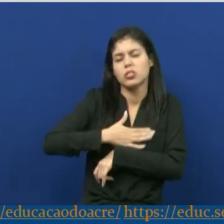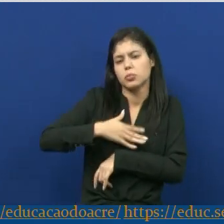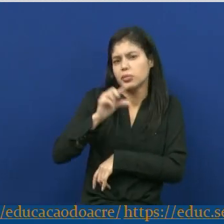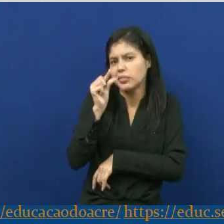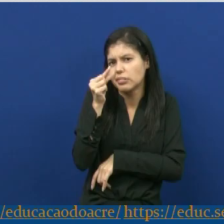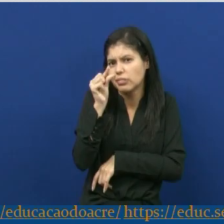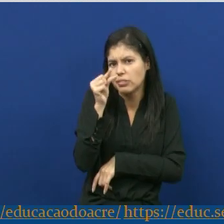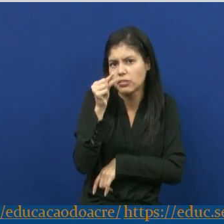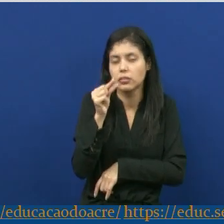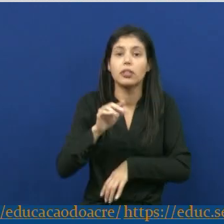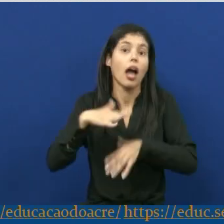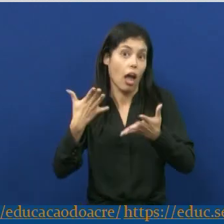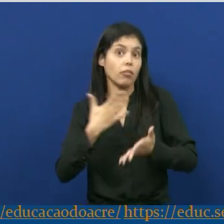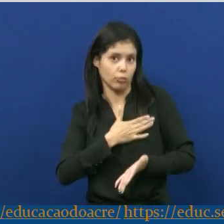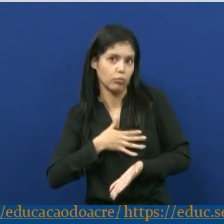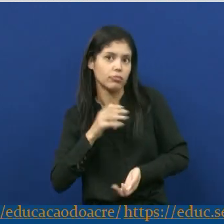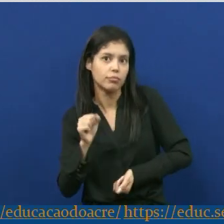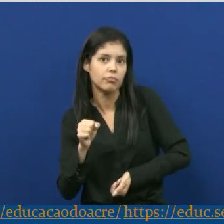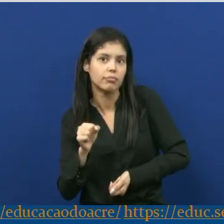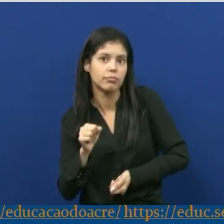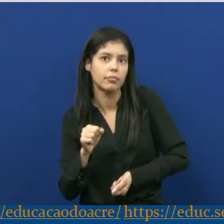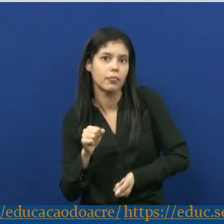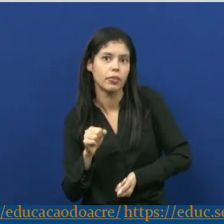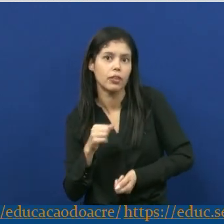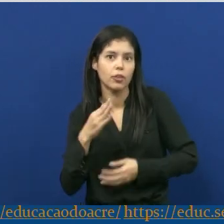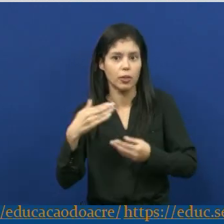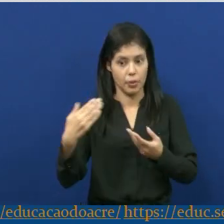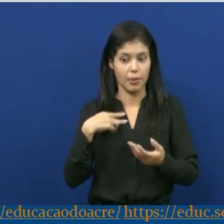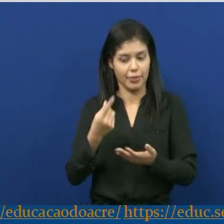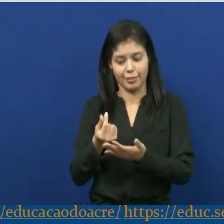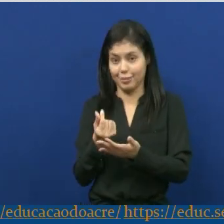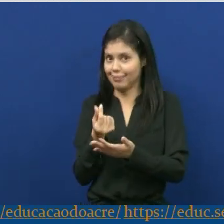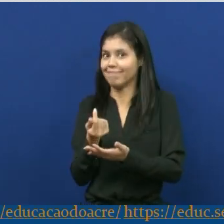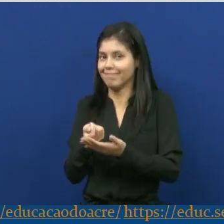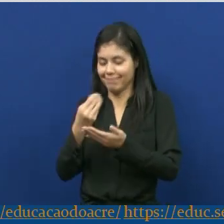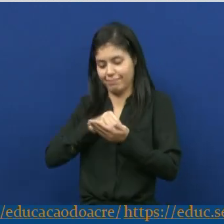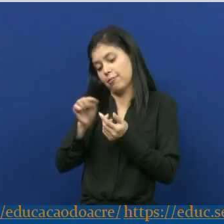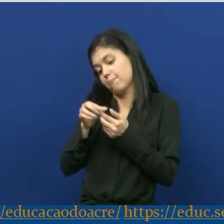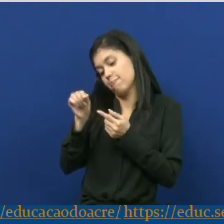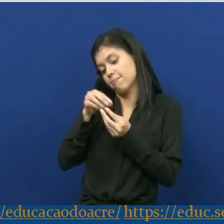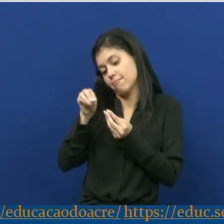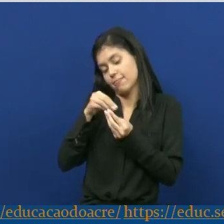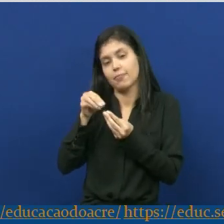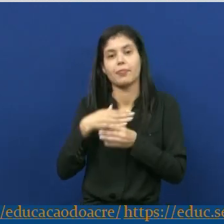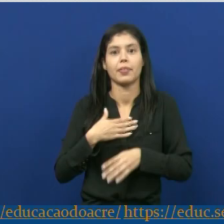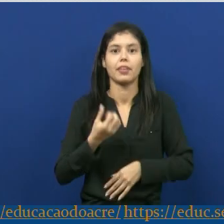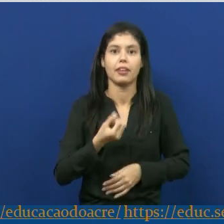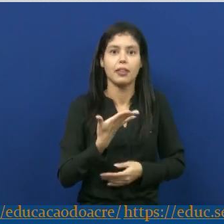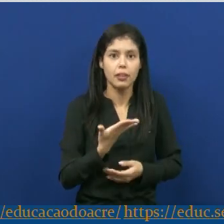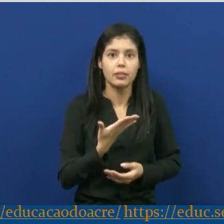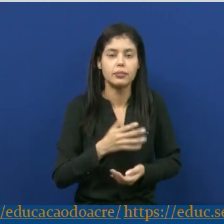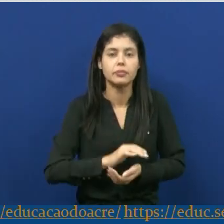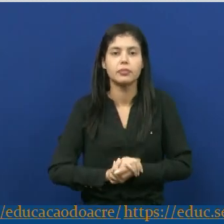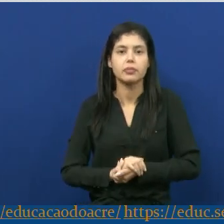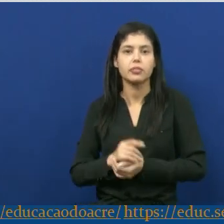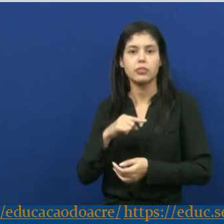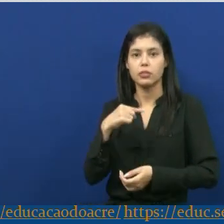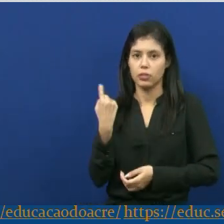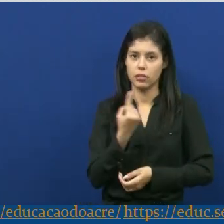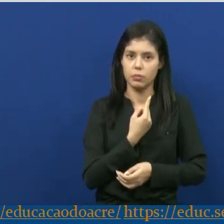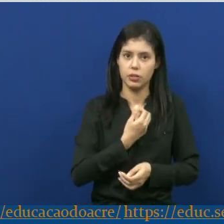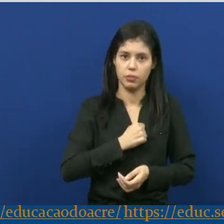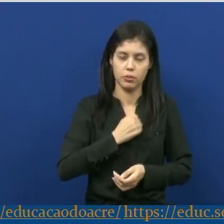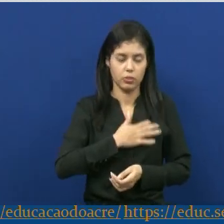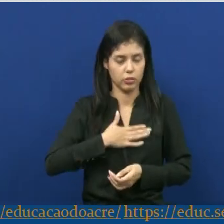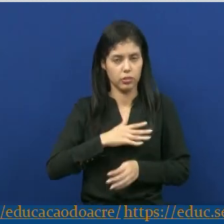gostar um pouquinho ah eu gosto sim eu gosto da minha mãe me dá dinheiro e eu conto o dinheiro é você precisa nós precisamos